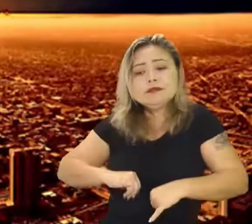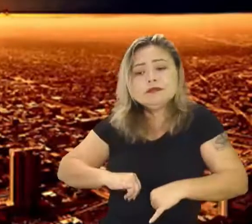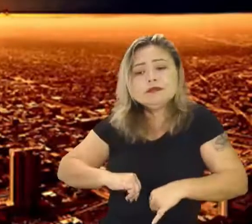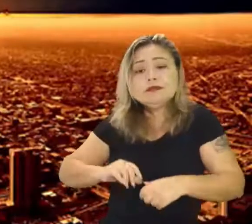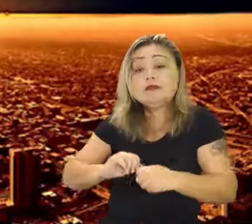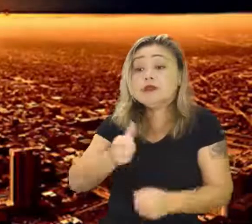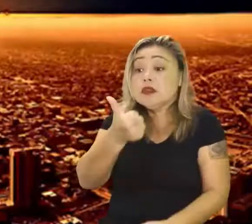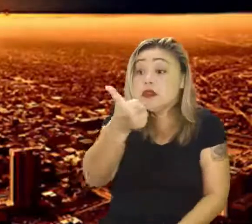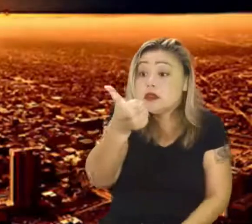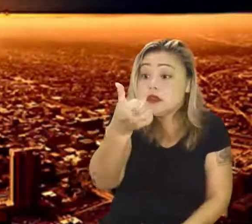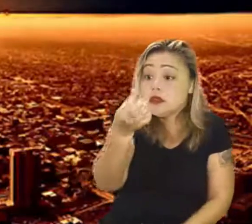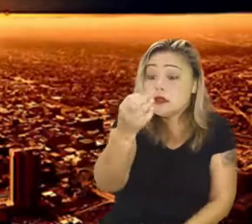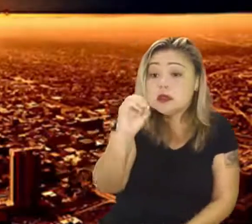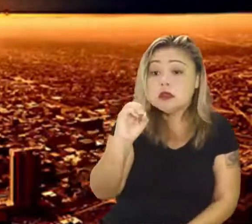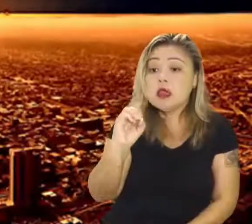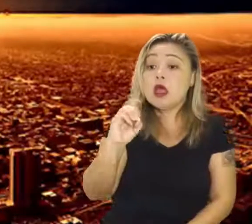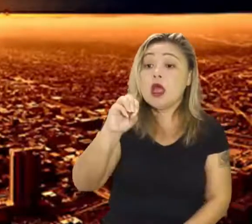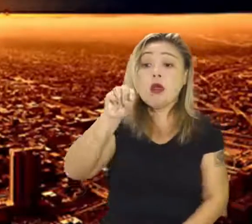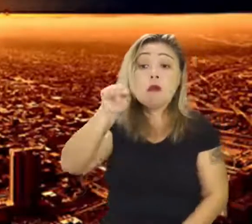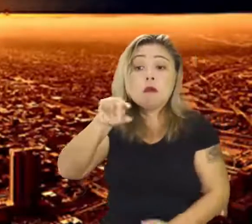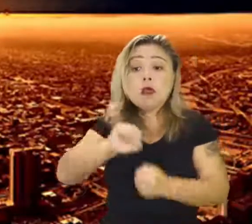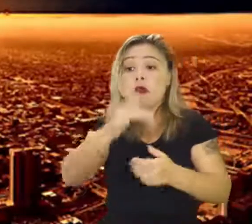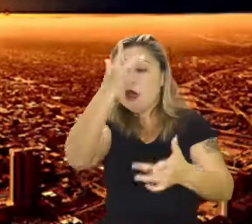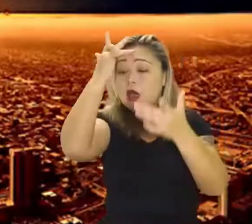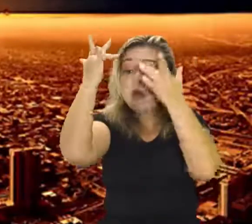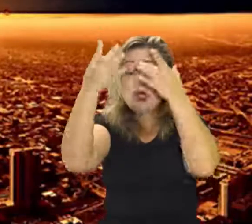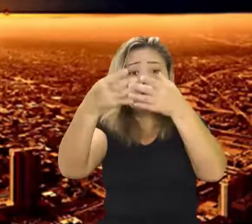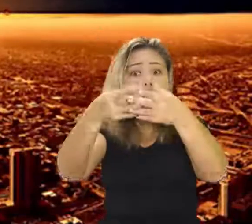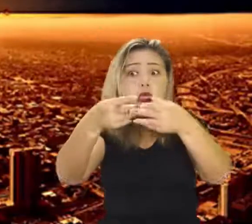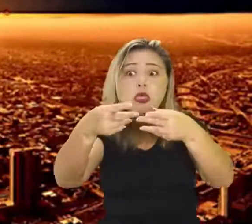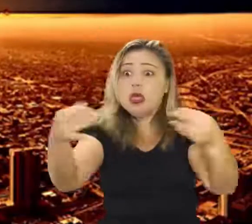160 mil pessoas foram pulverizadas em 2 cidades.